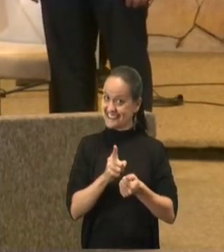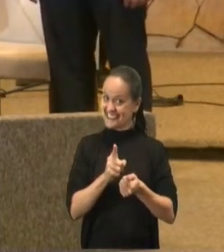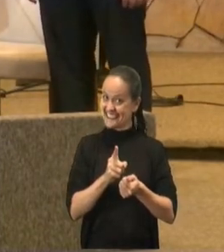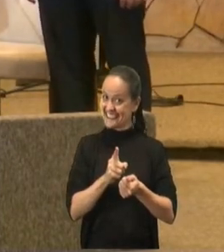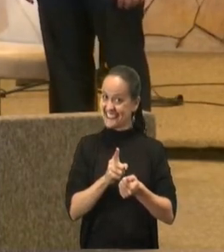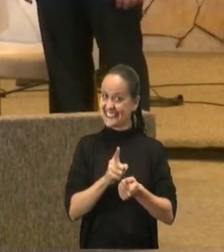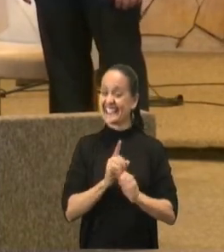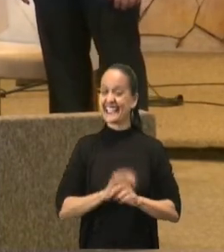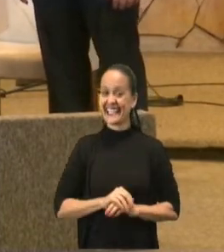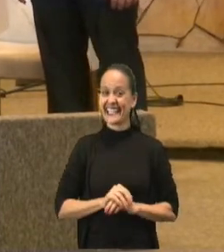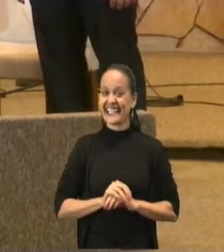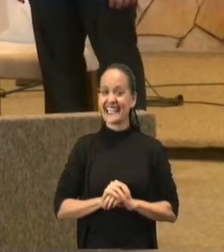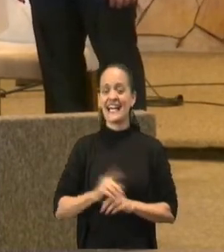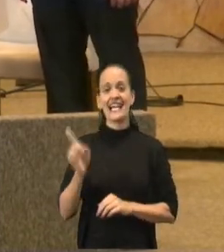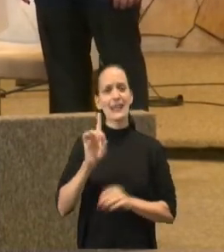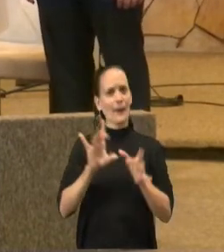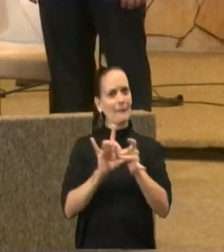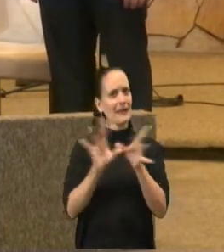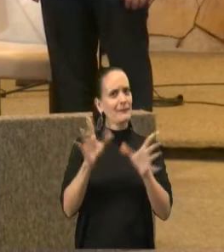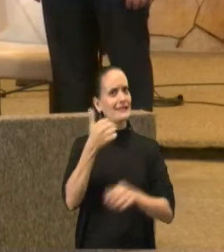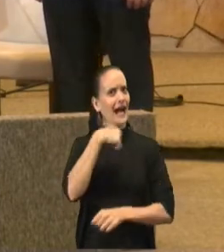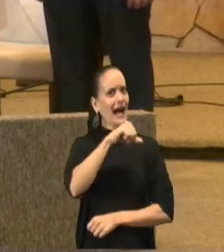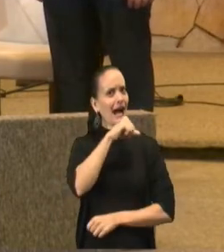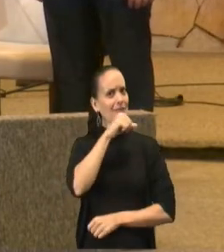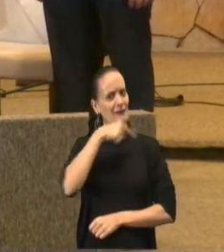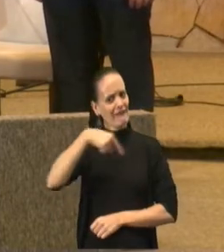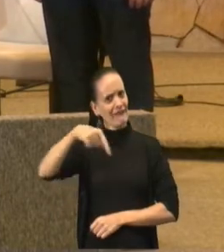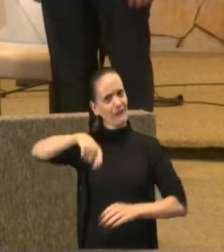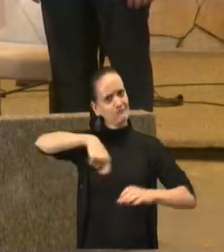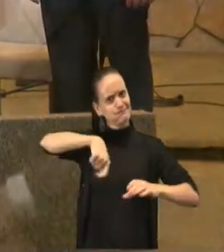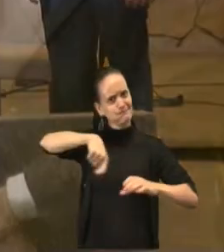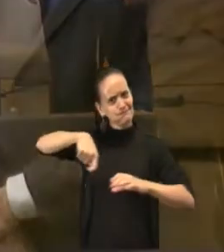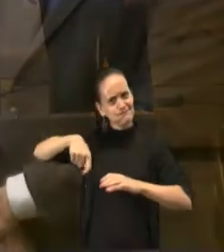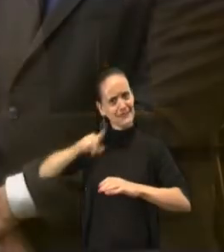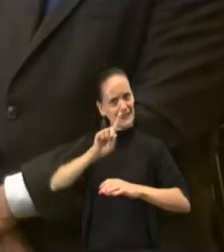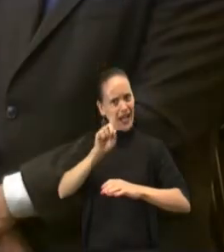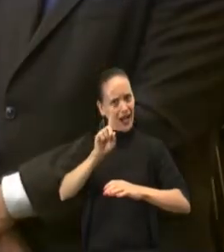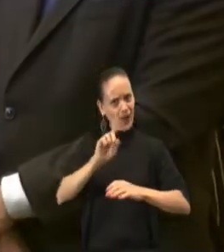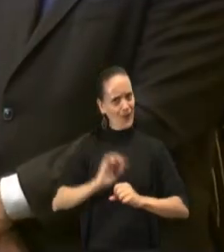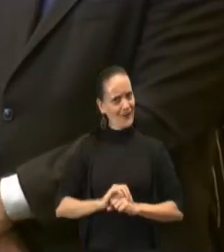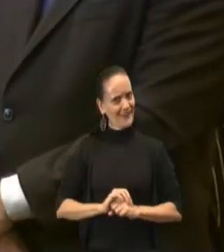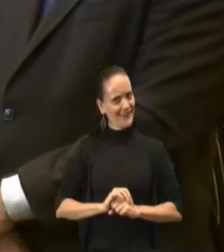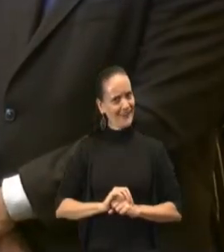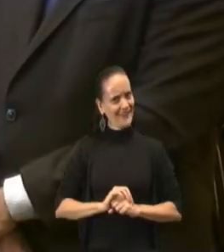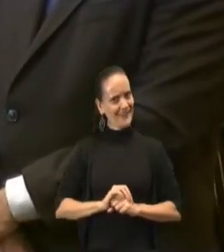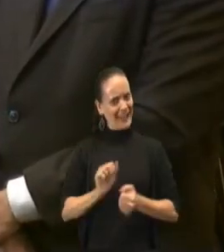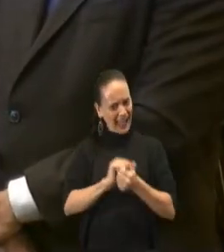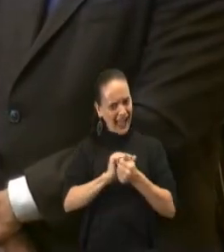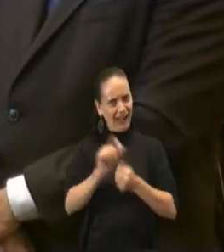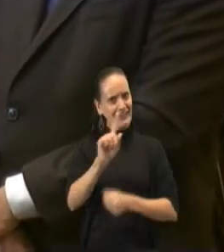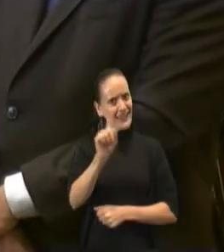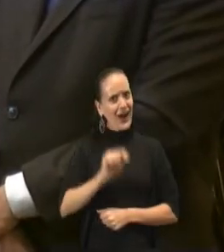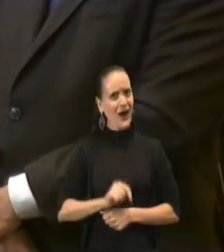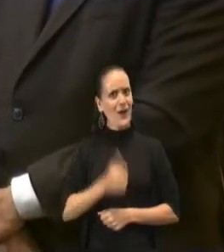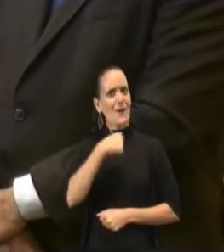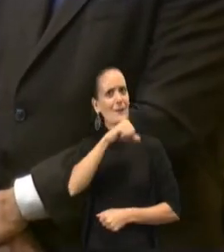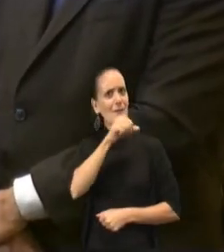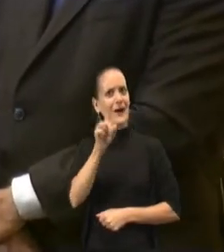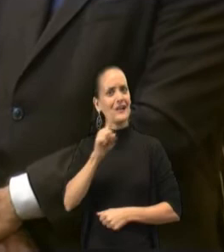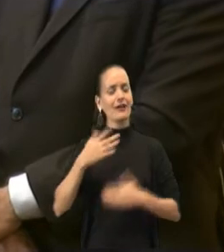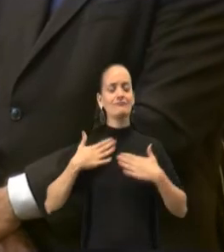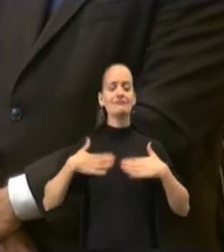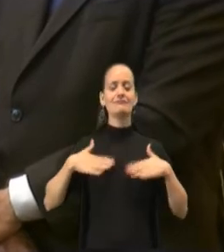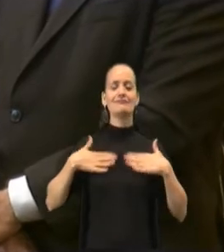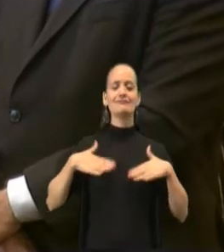Não permita que a sua mãe vá na cozinha para lavar sequer um copo. Dê uma folga para sua mãe hoje. Eu